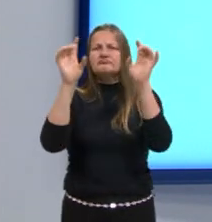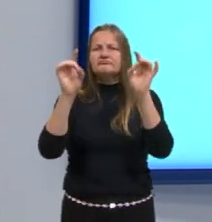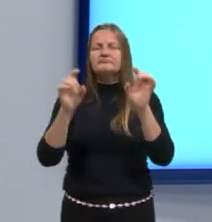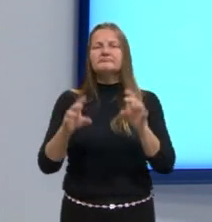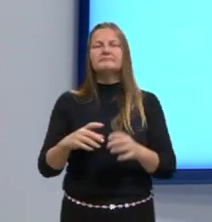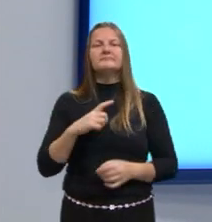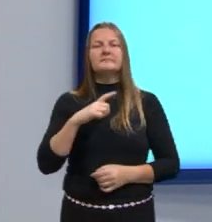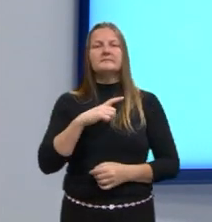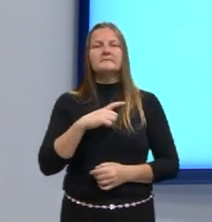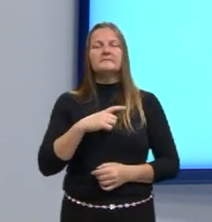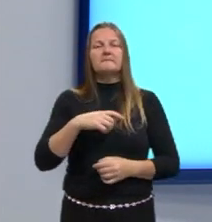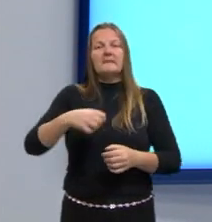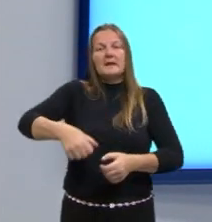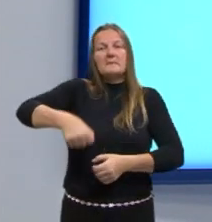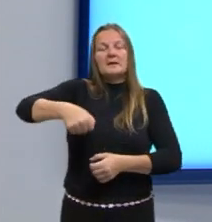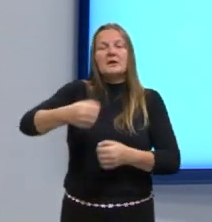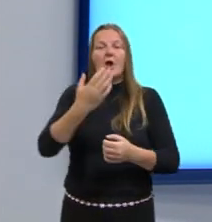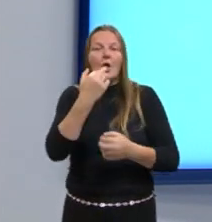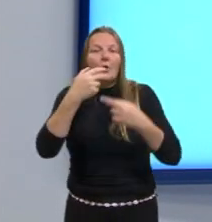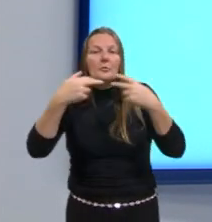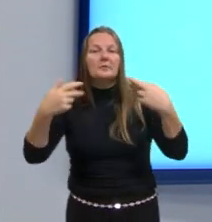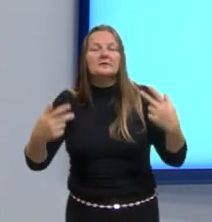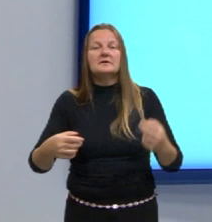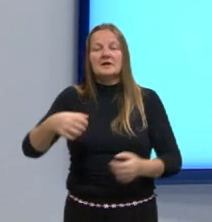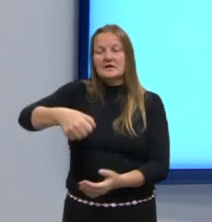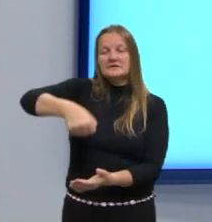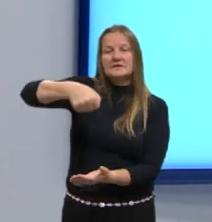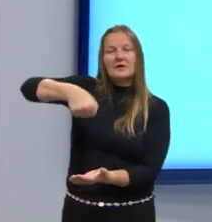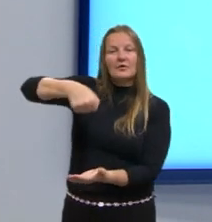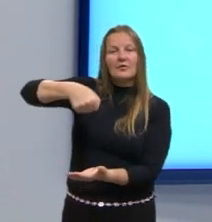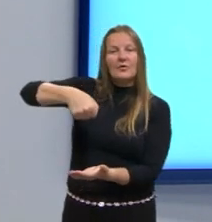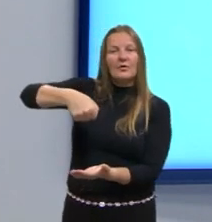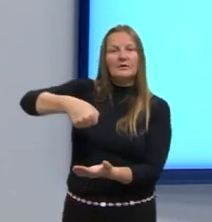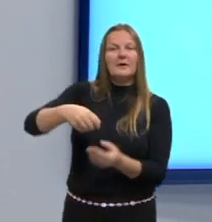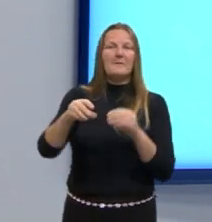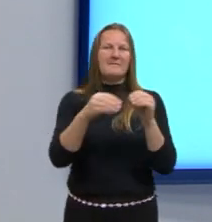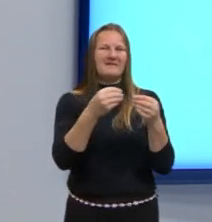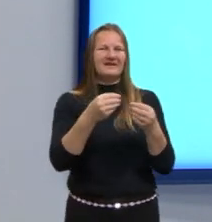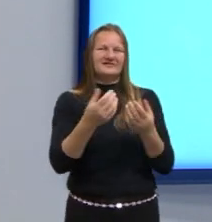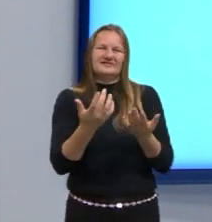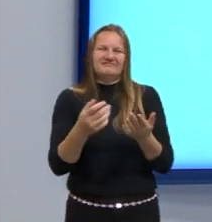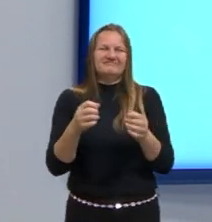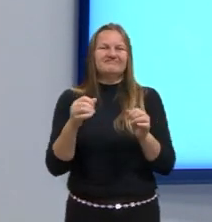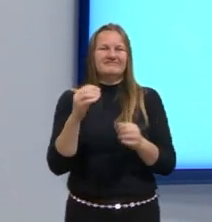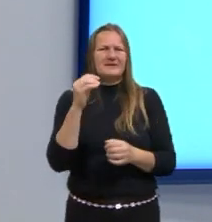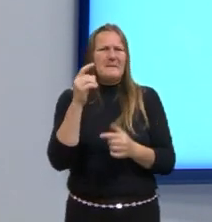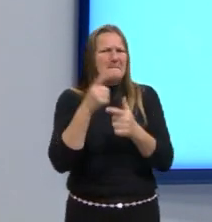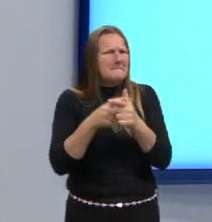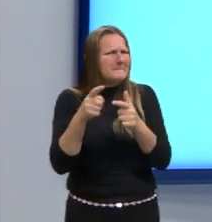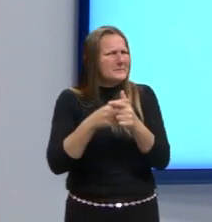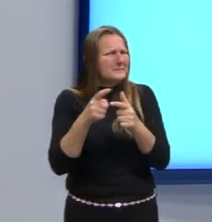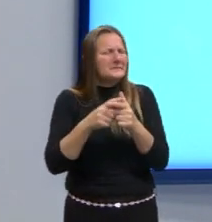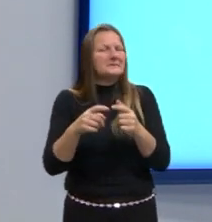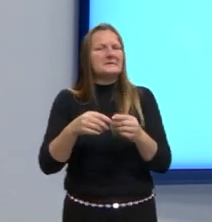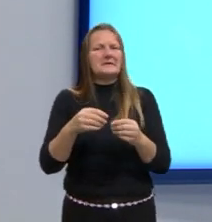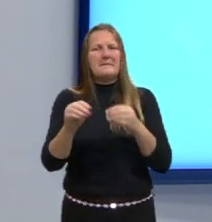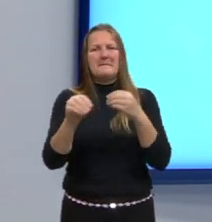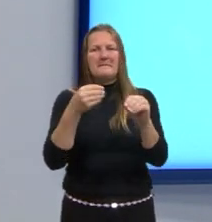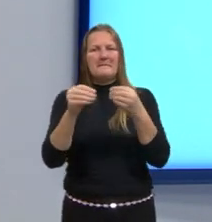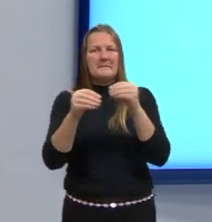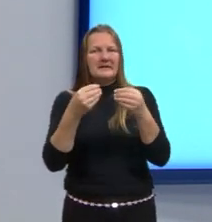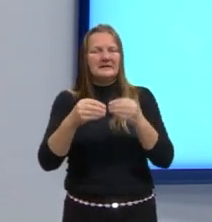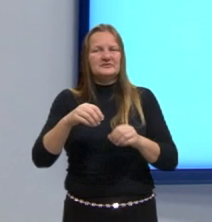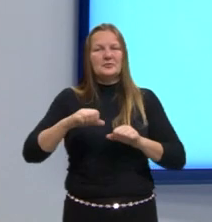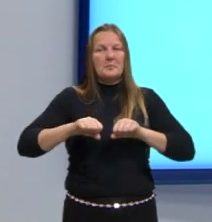para a produção de embalagens de alimentos sacolas né porque a sacolinha plástica a gente sabe que é um baita problema aquela sacolinha do